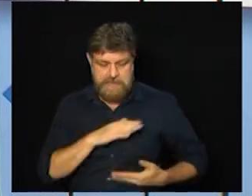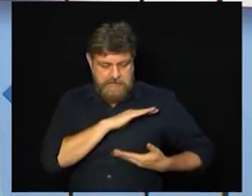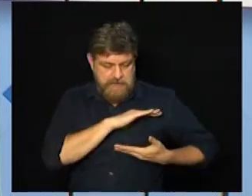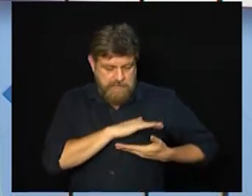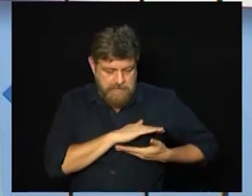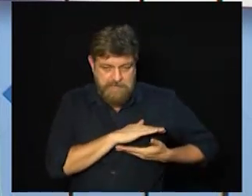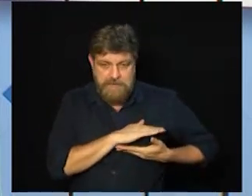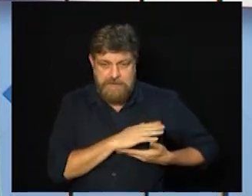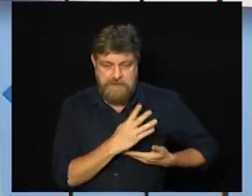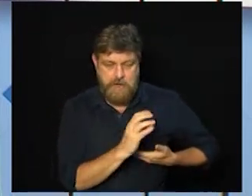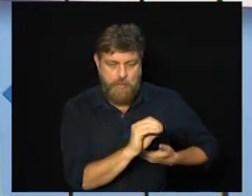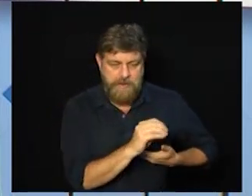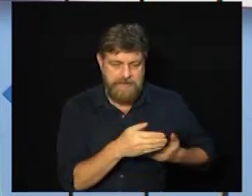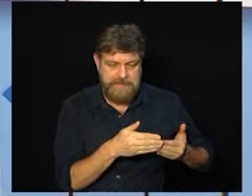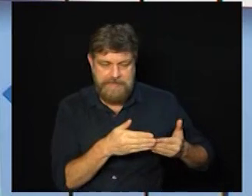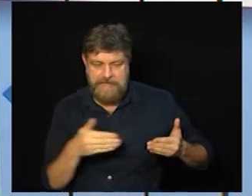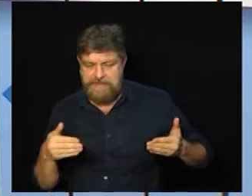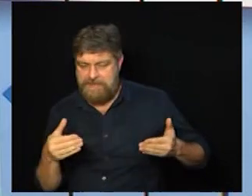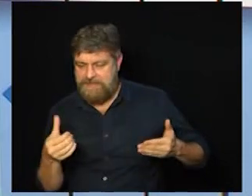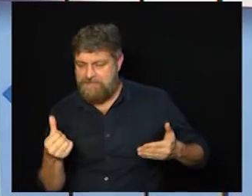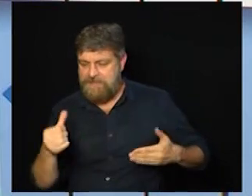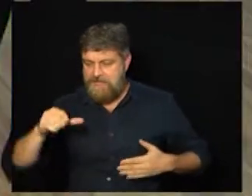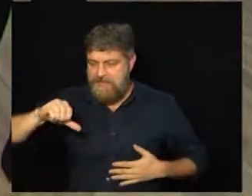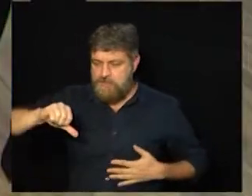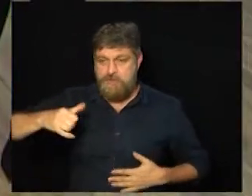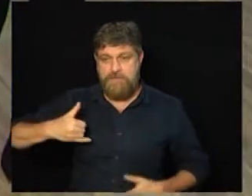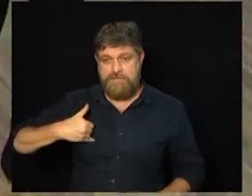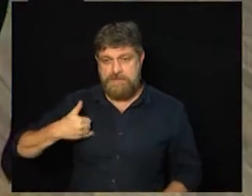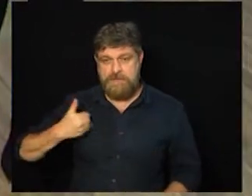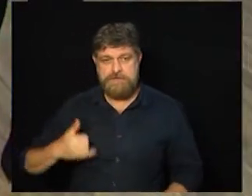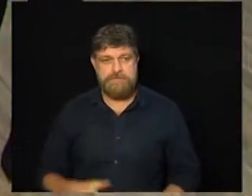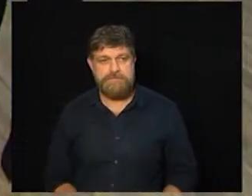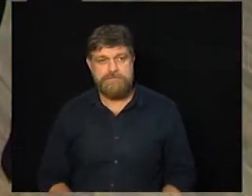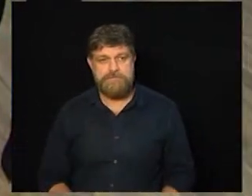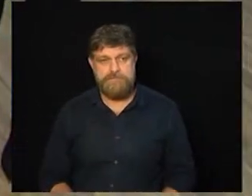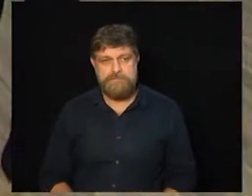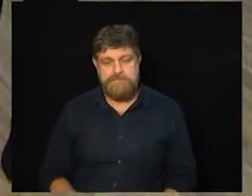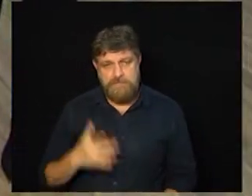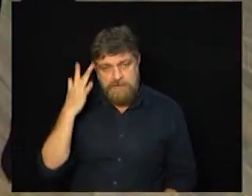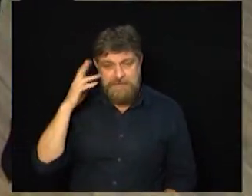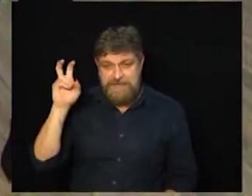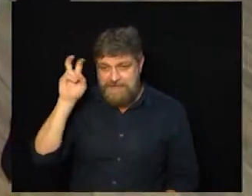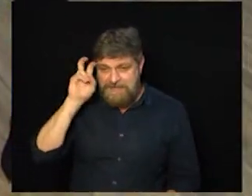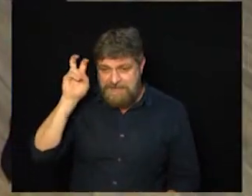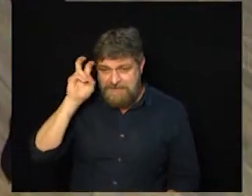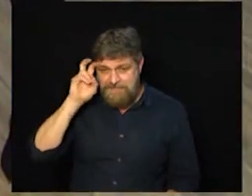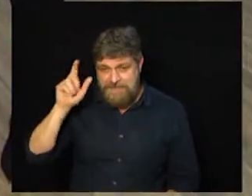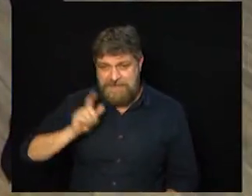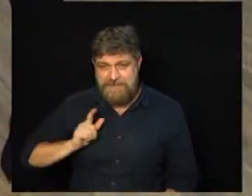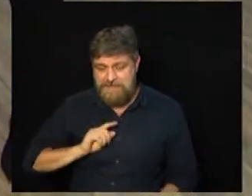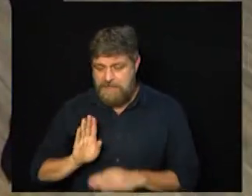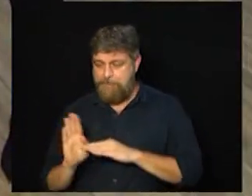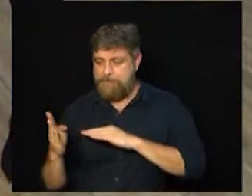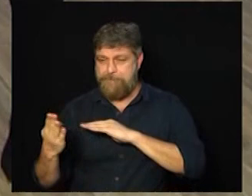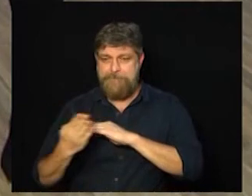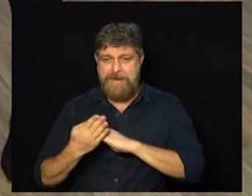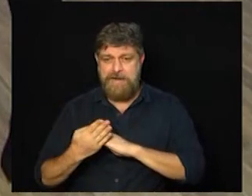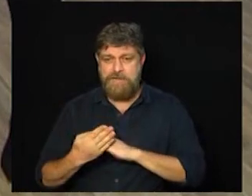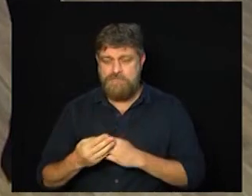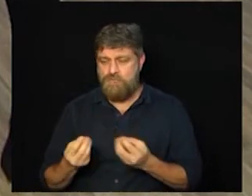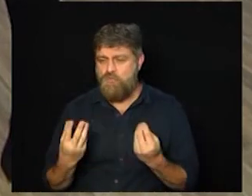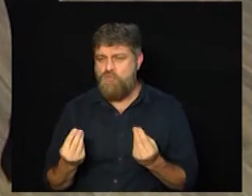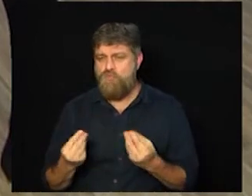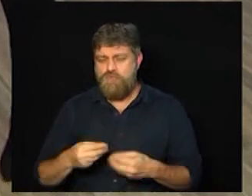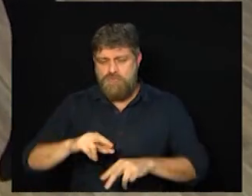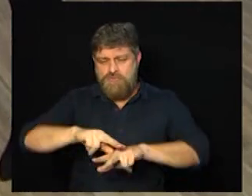mamografia entre 40 e 69 anos Bruna Abreu amanhã quinta-feira muitos bairros de Campinas